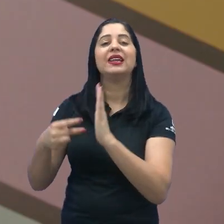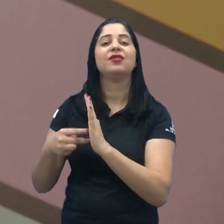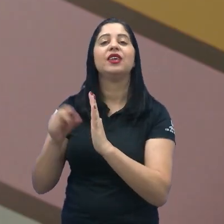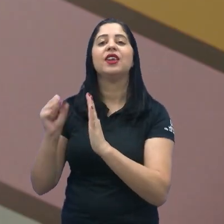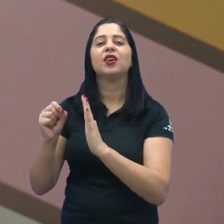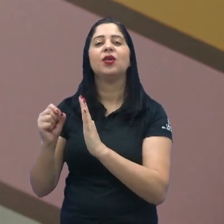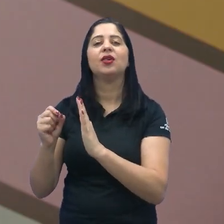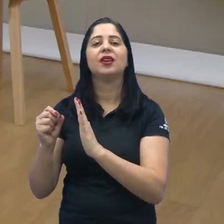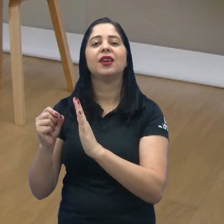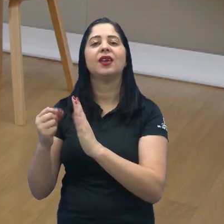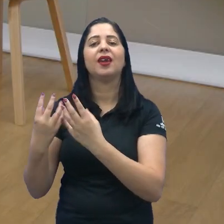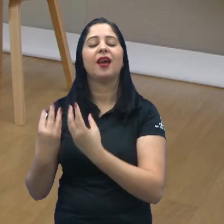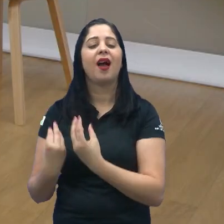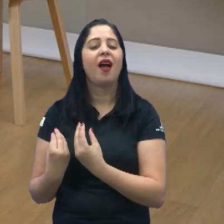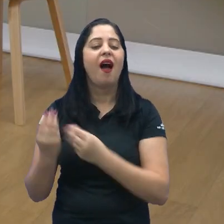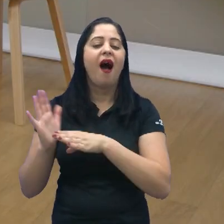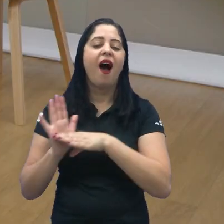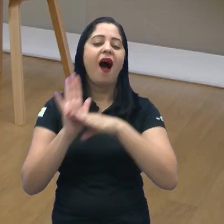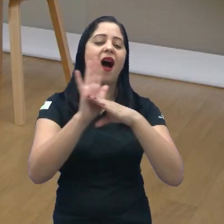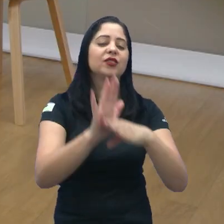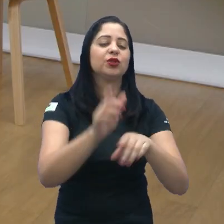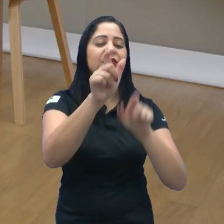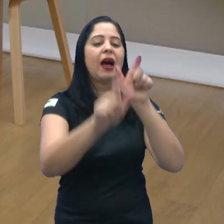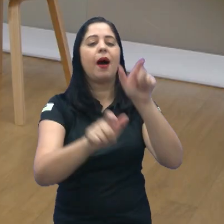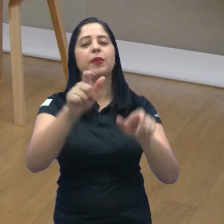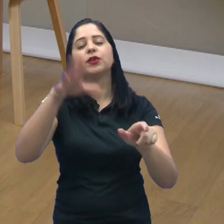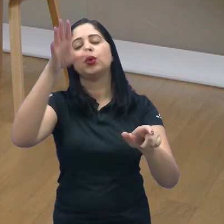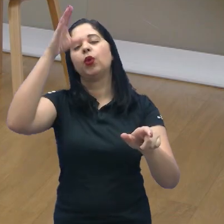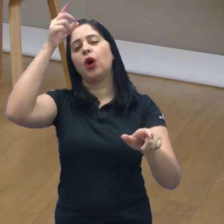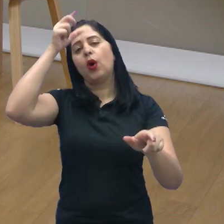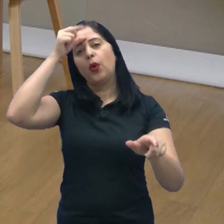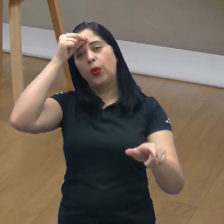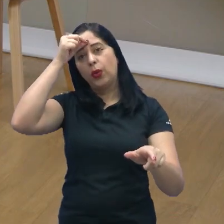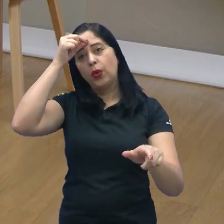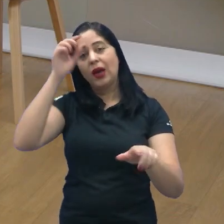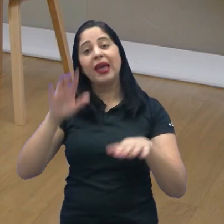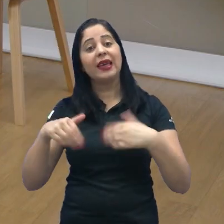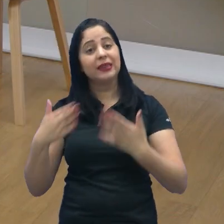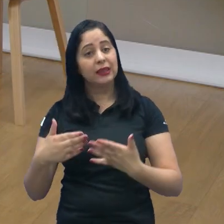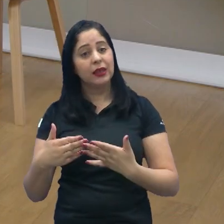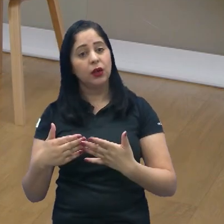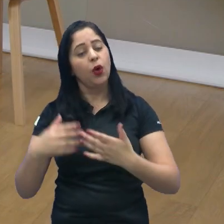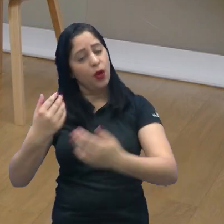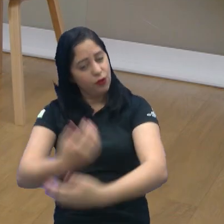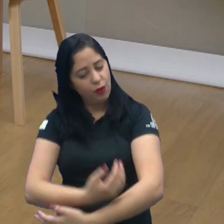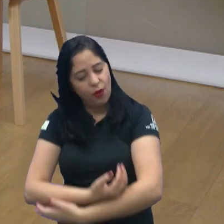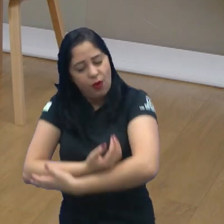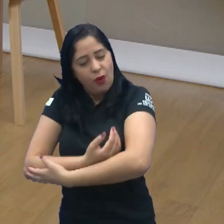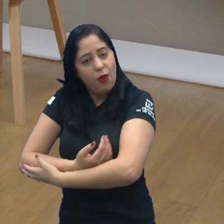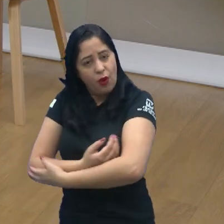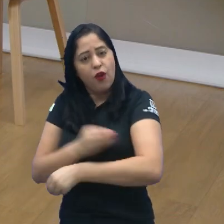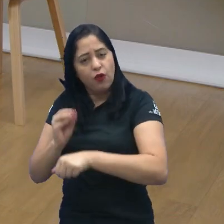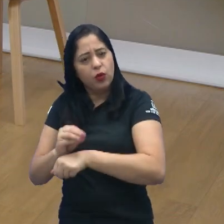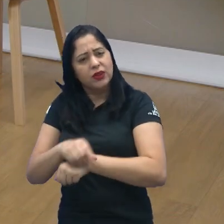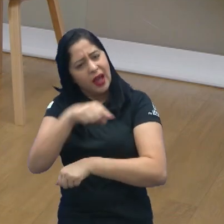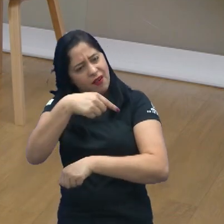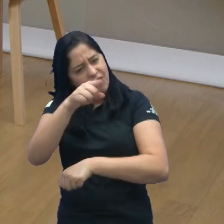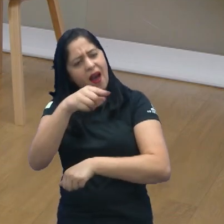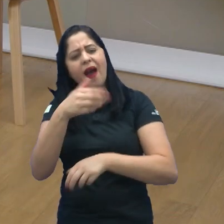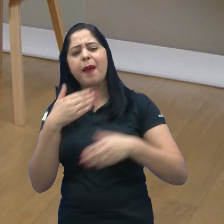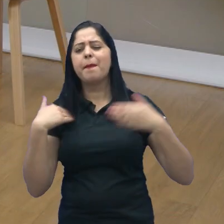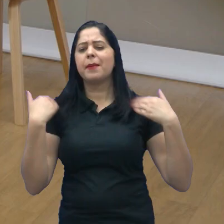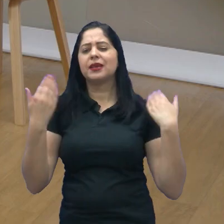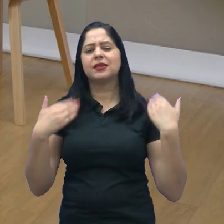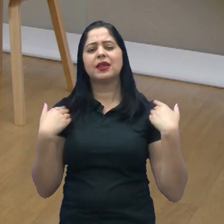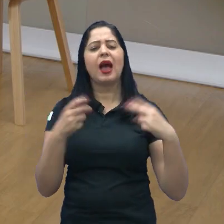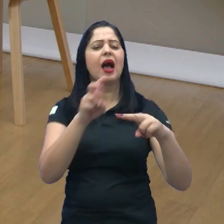um alívio. Um alívio, né? Então, olha, eu vou ficar com o seu bebezinho, pode tomar um banho demorado, vai dar uma volta. Assiste um filme. Assiste um